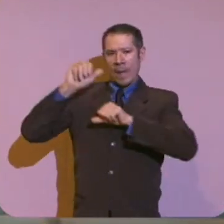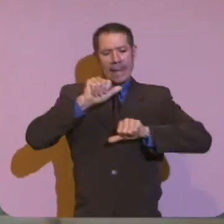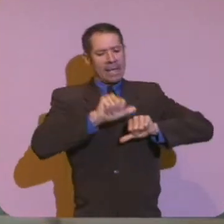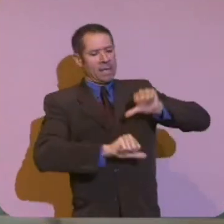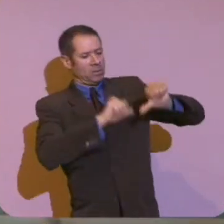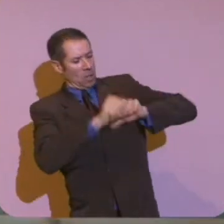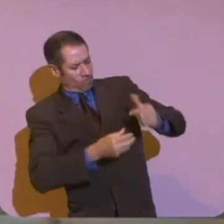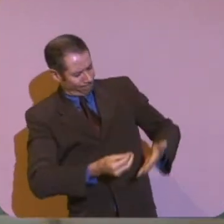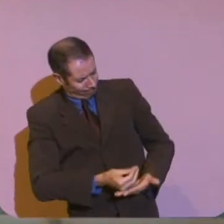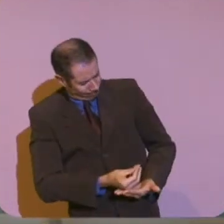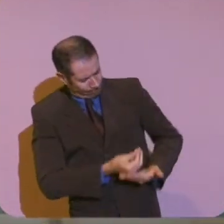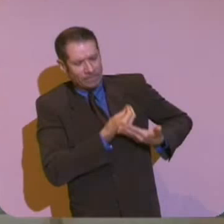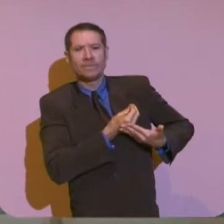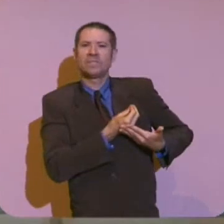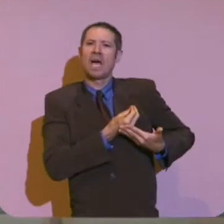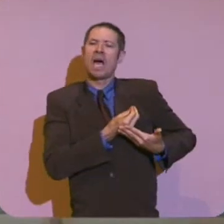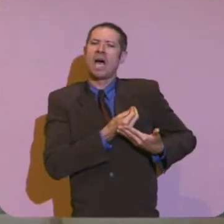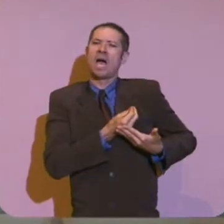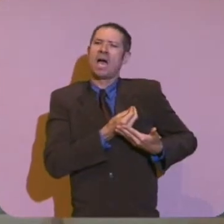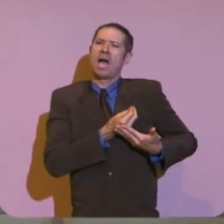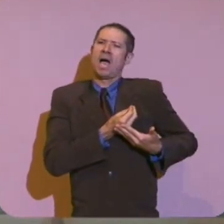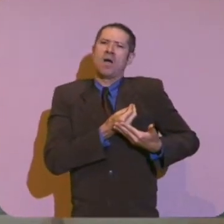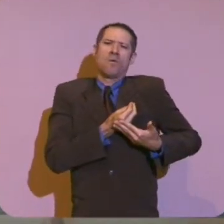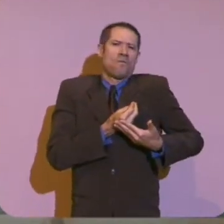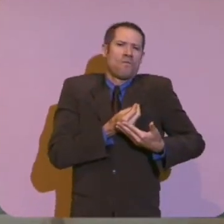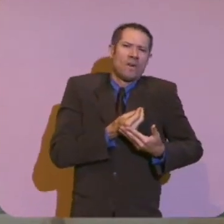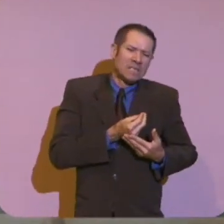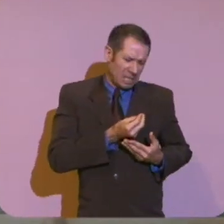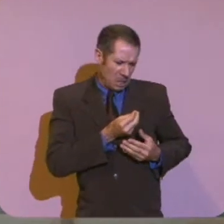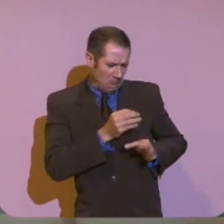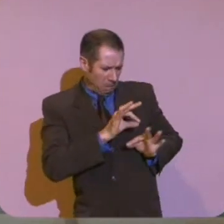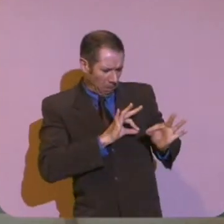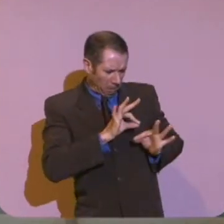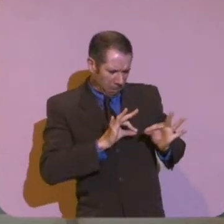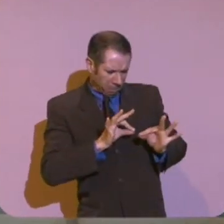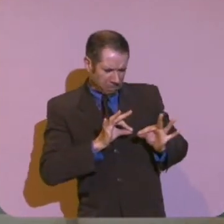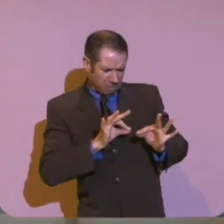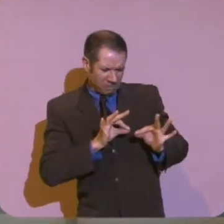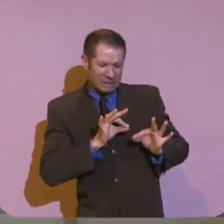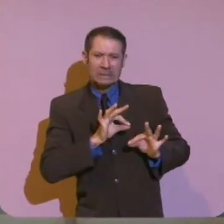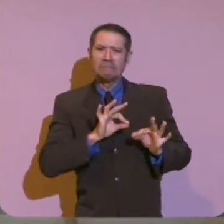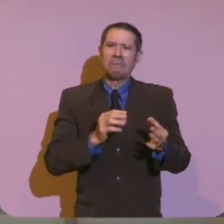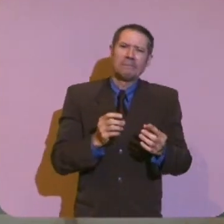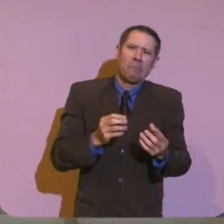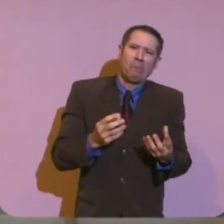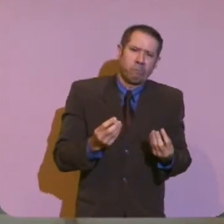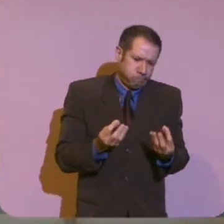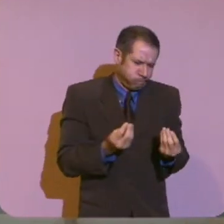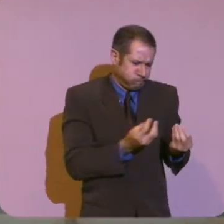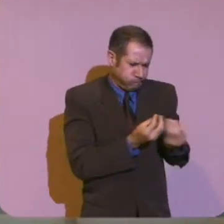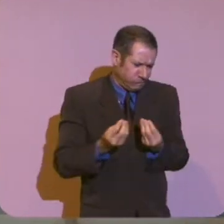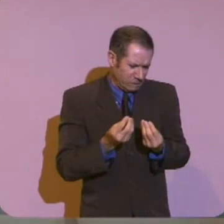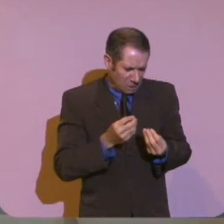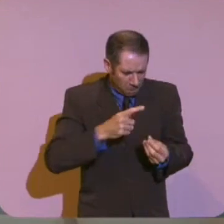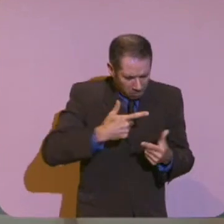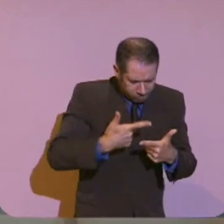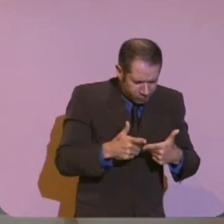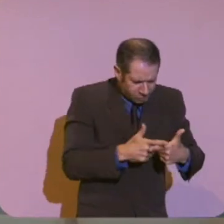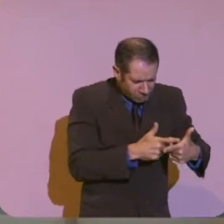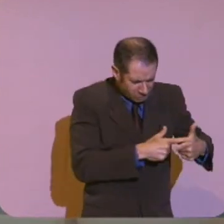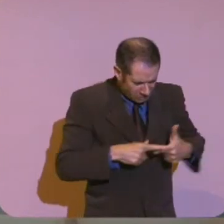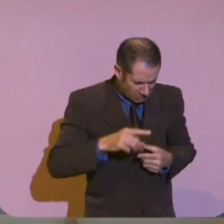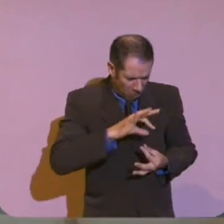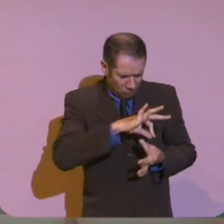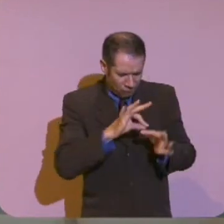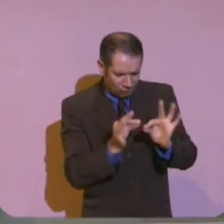restaurar a minha vida vai ser um remendo, vai estar cheio de caquinhos